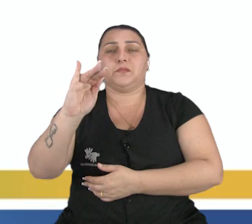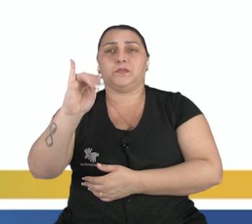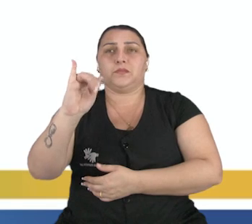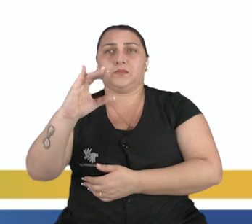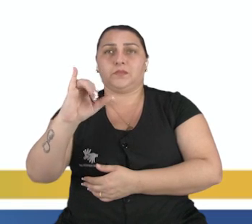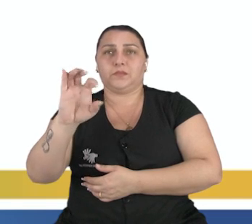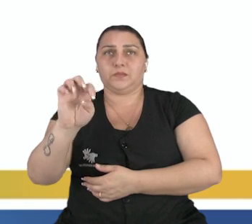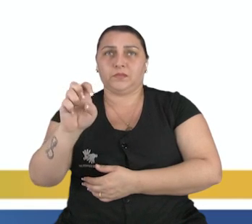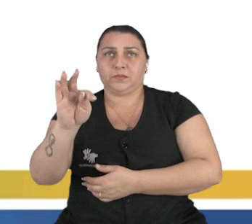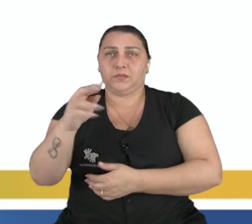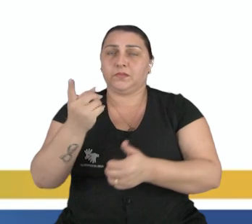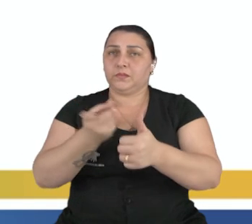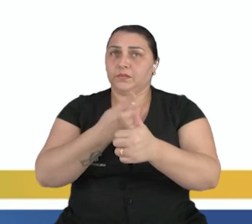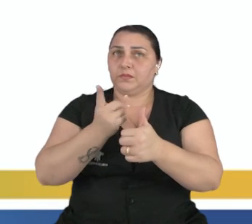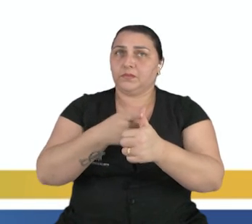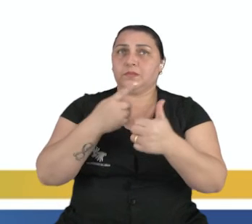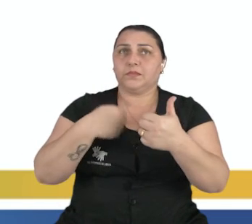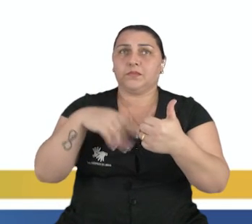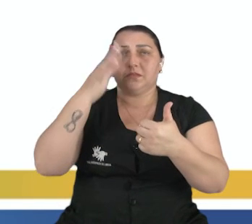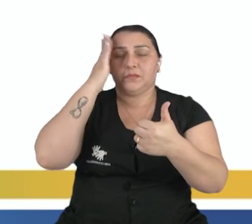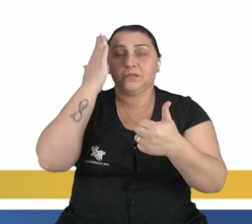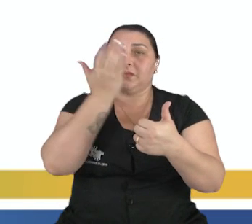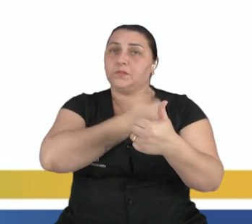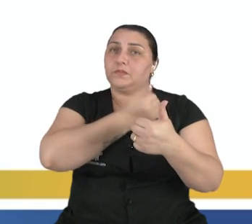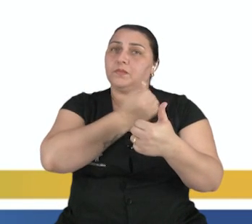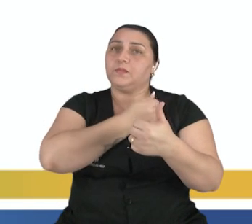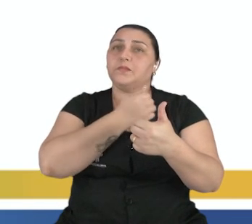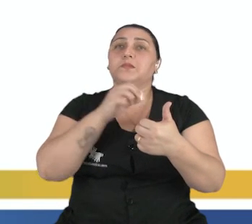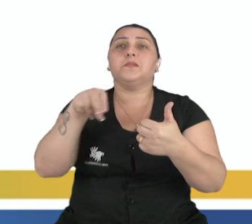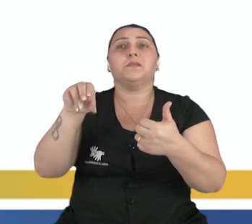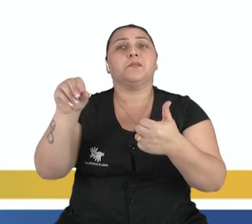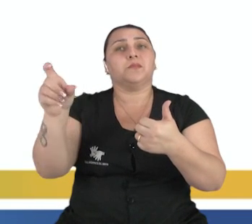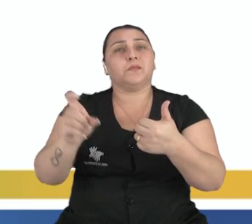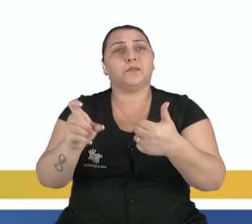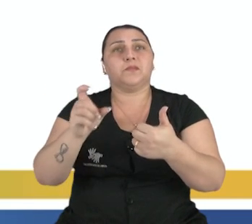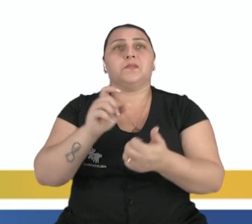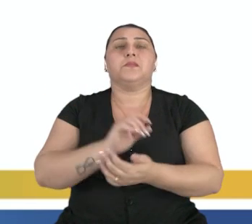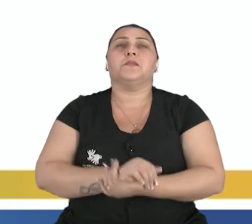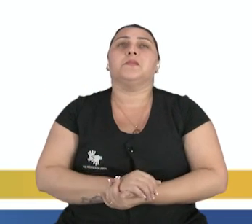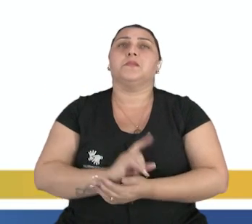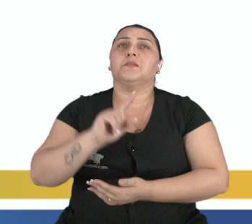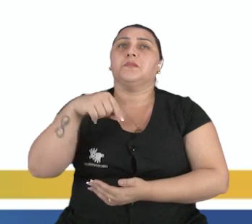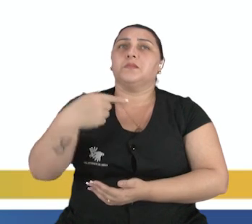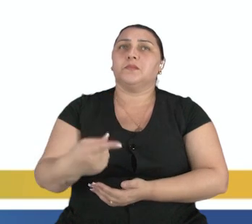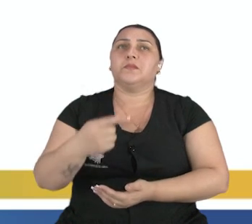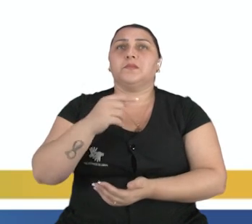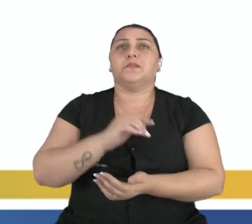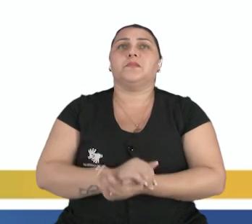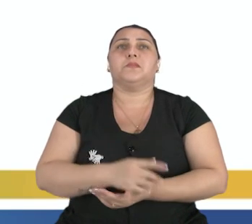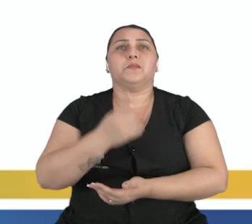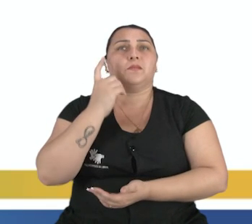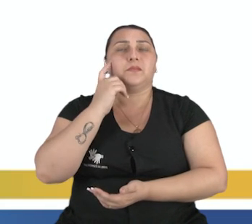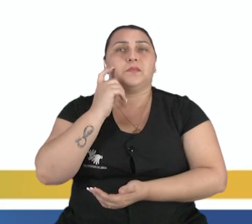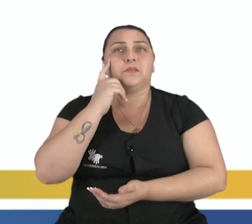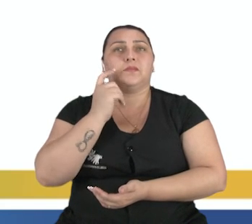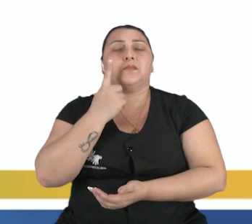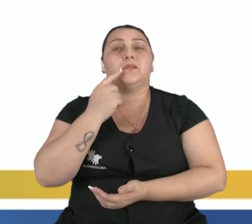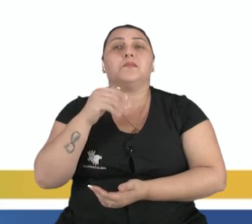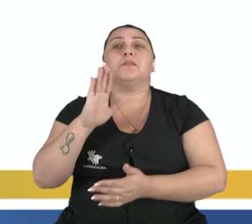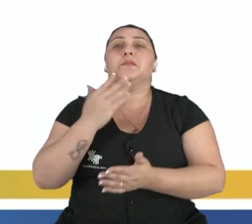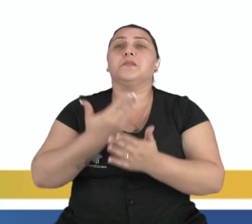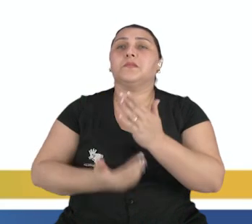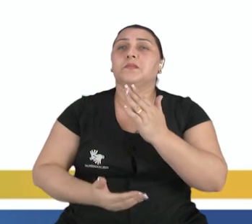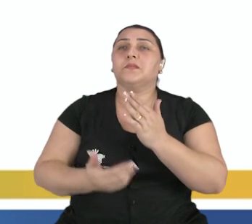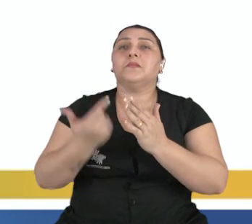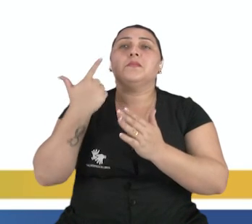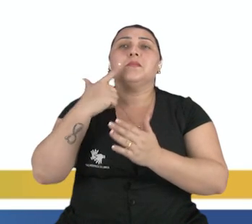equação? Primeiro, você sabe que tem que saber o número de NOx, né? Depois, vamos observar quem é que vai diminuir,